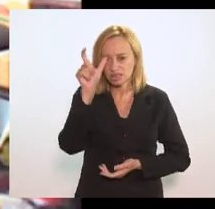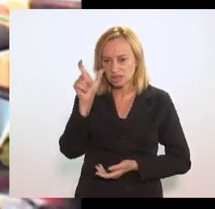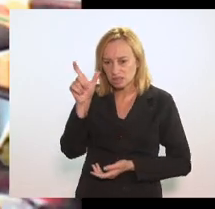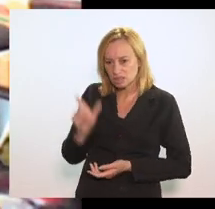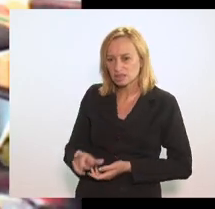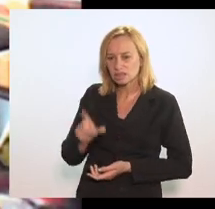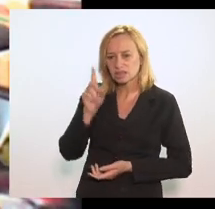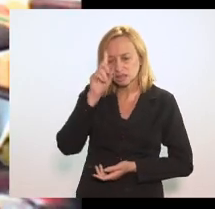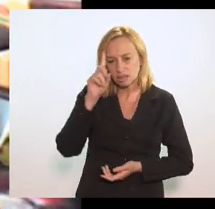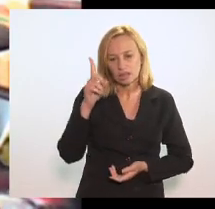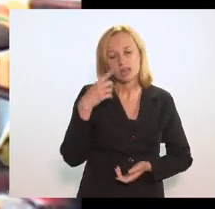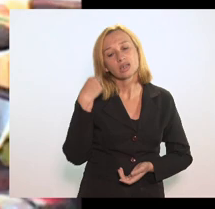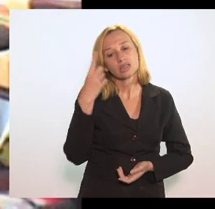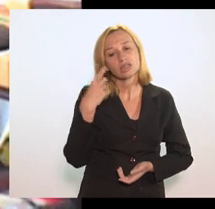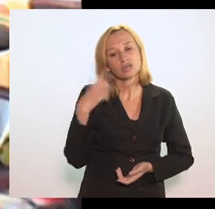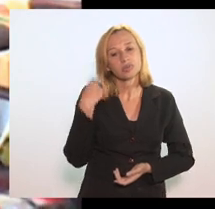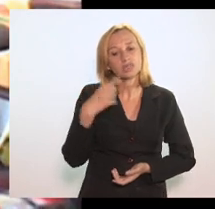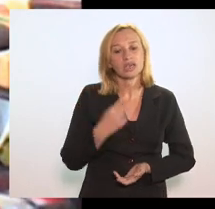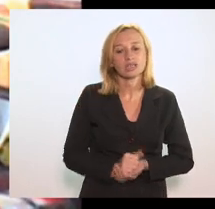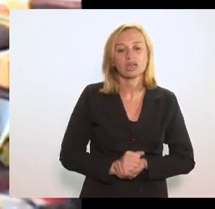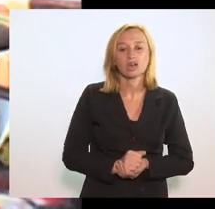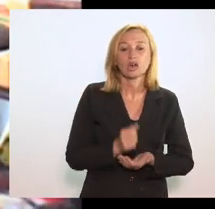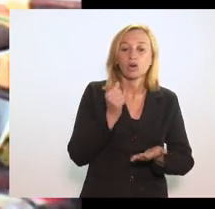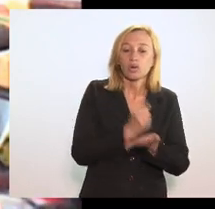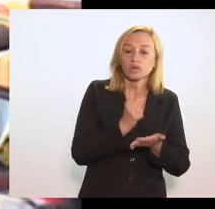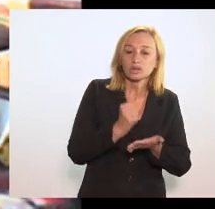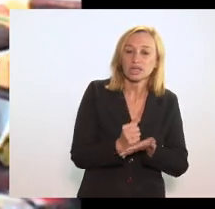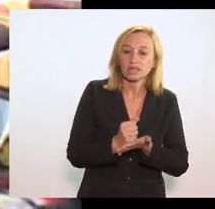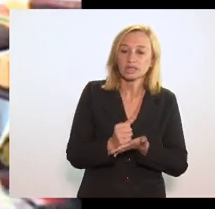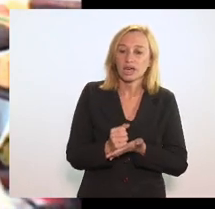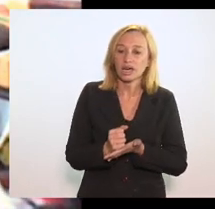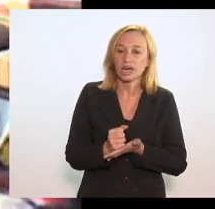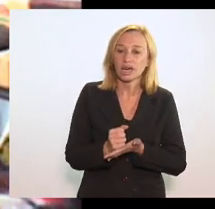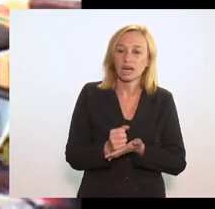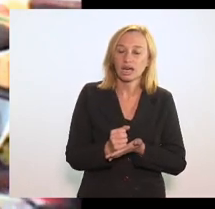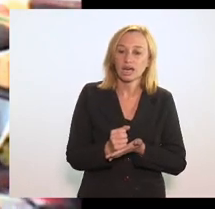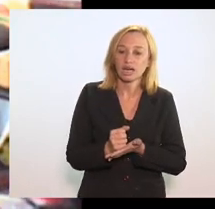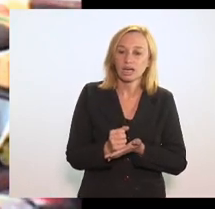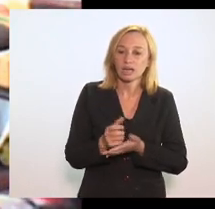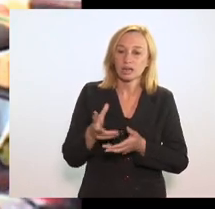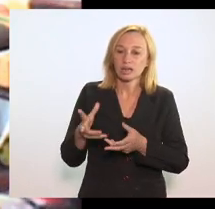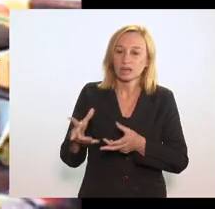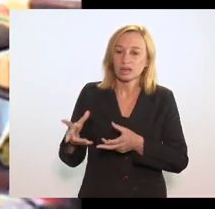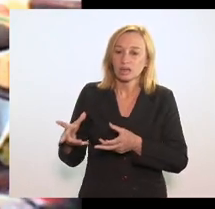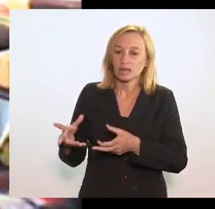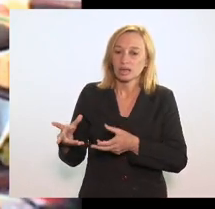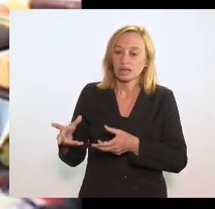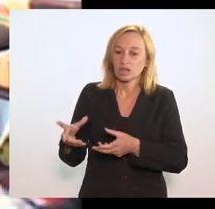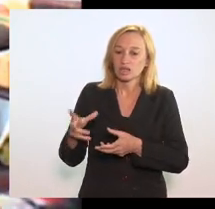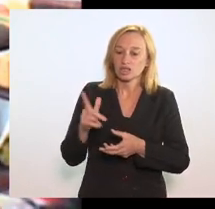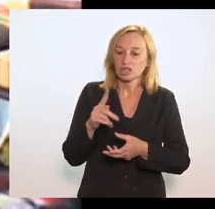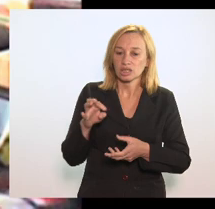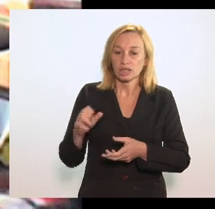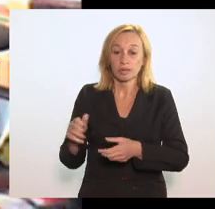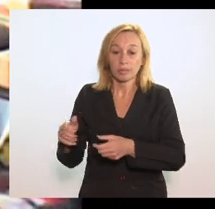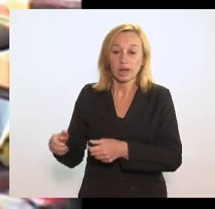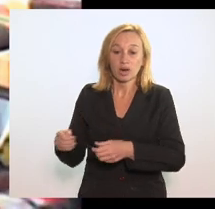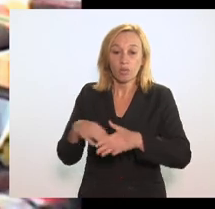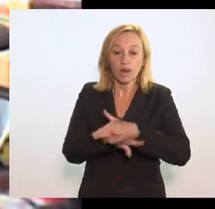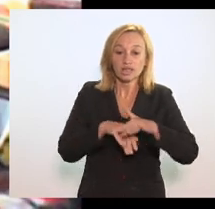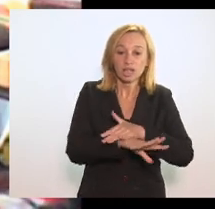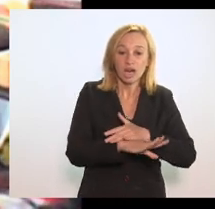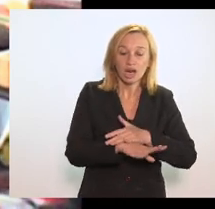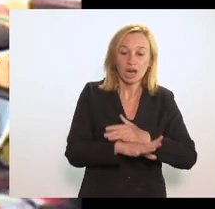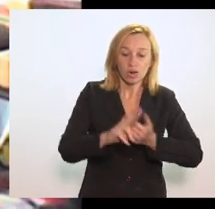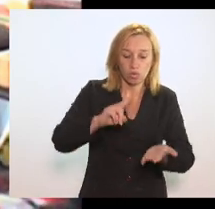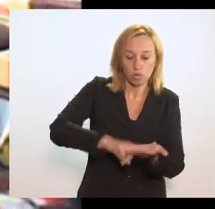amontoar, tiver que contratar geladeira para que os corpos não apodreçam nos hospitais sem capacidade de guardá-los,